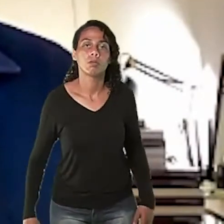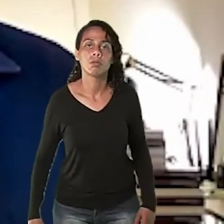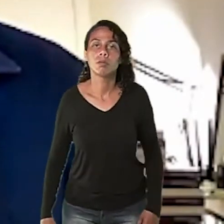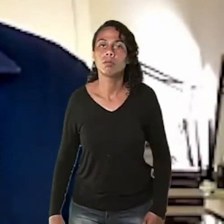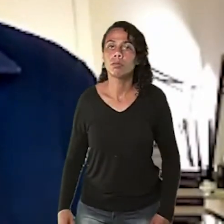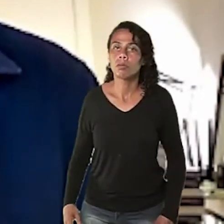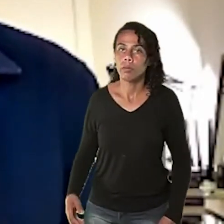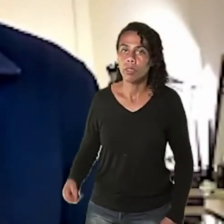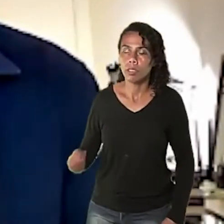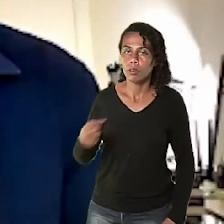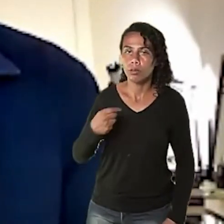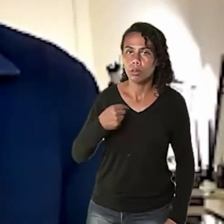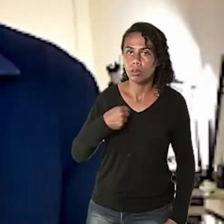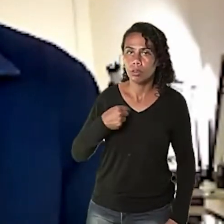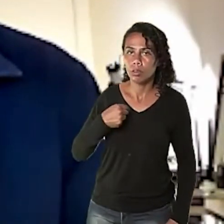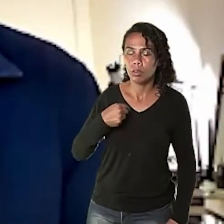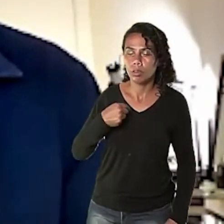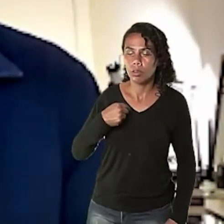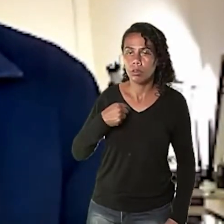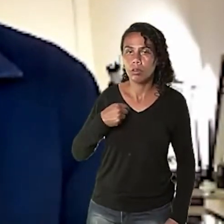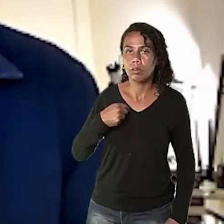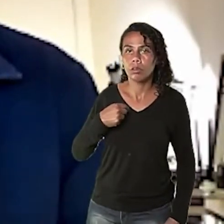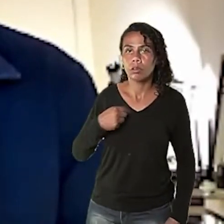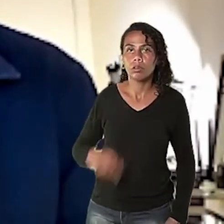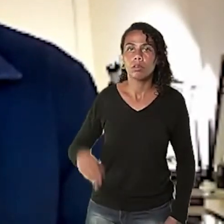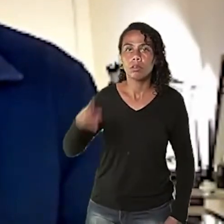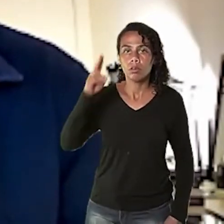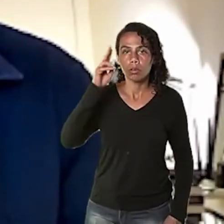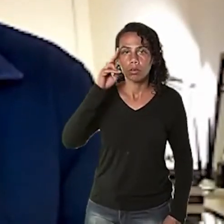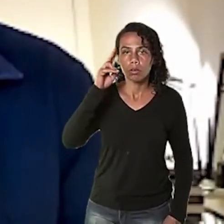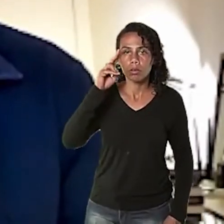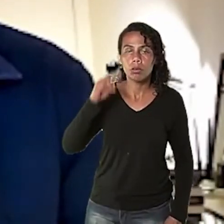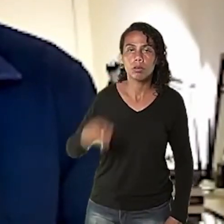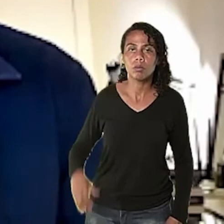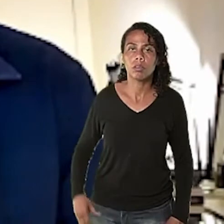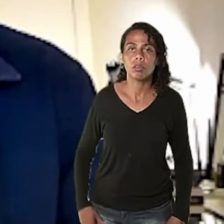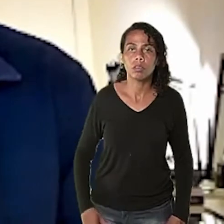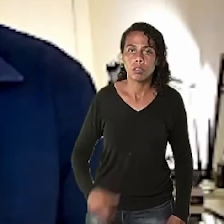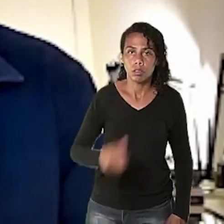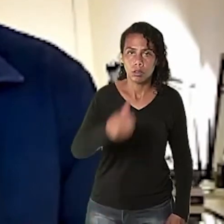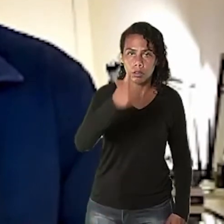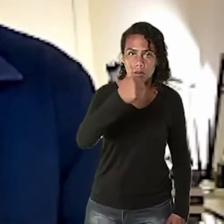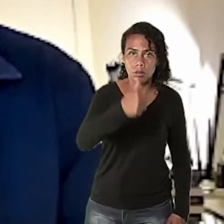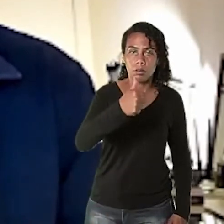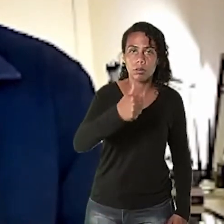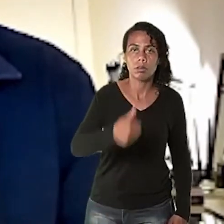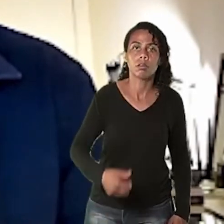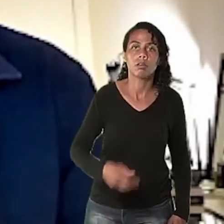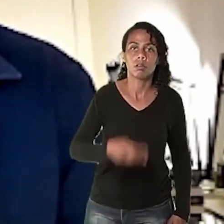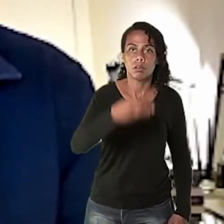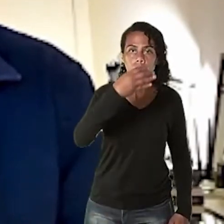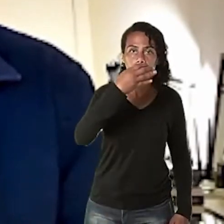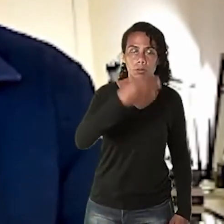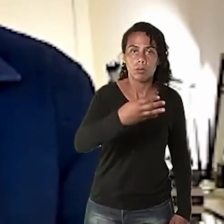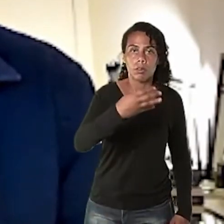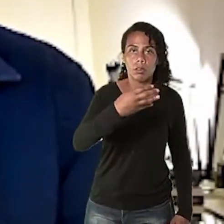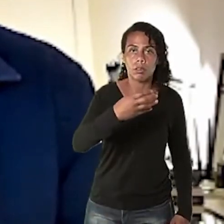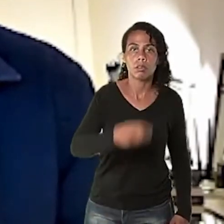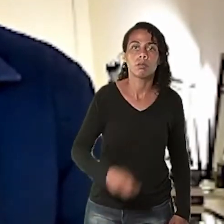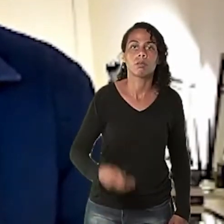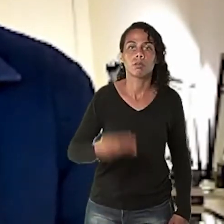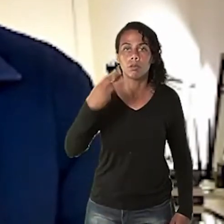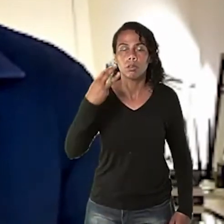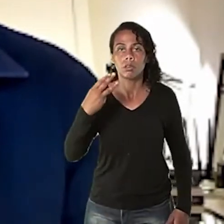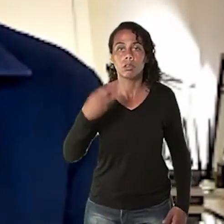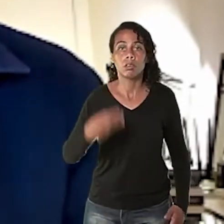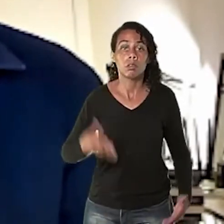Dos 143 processos, 51 caíram já. Então ainda falta 92.